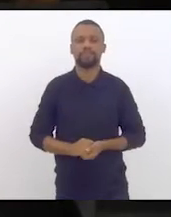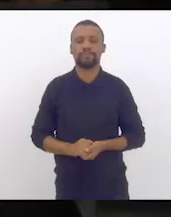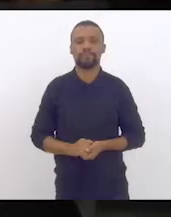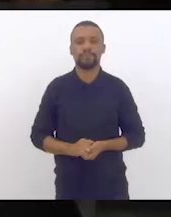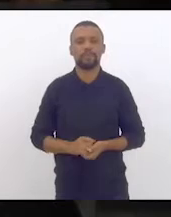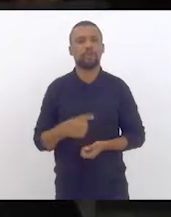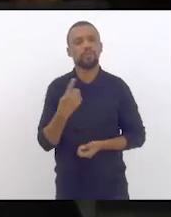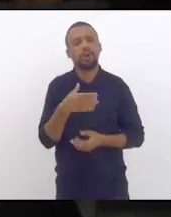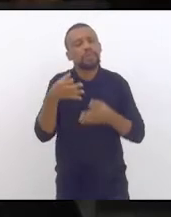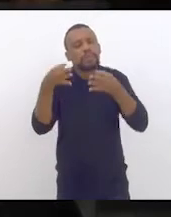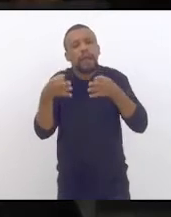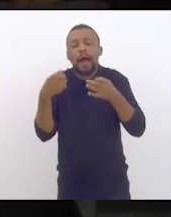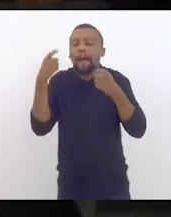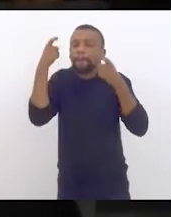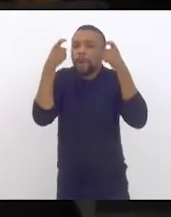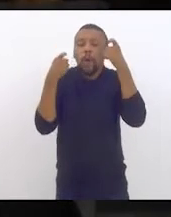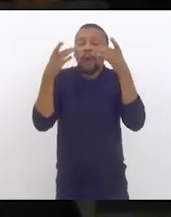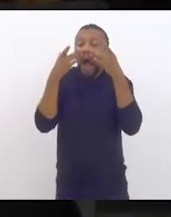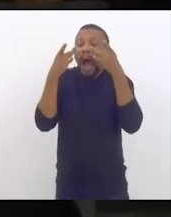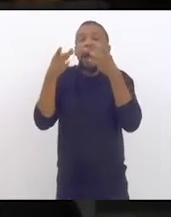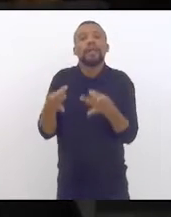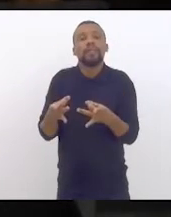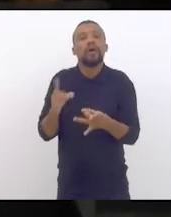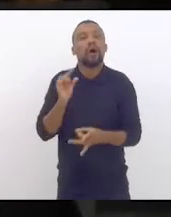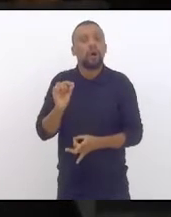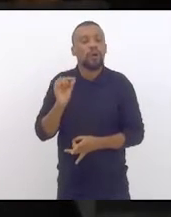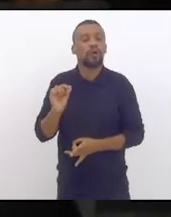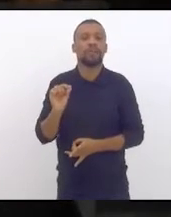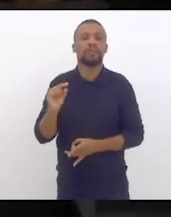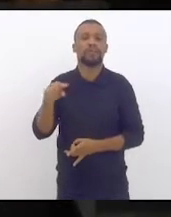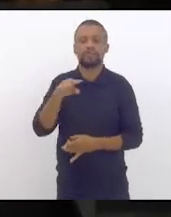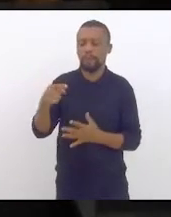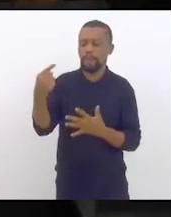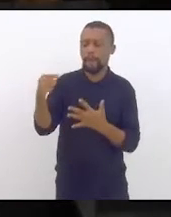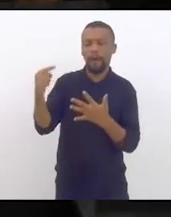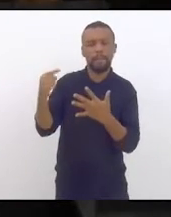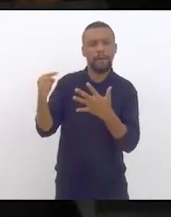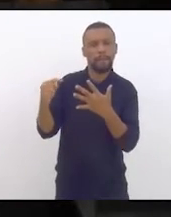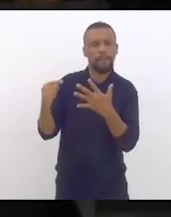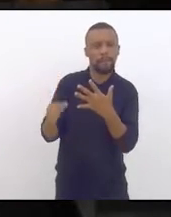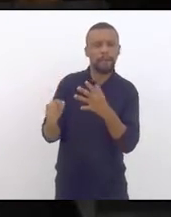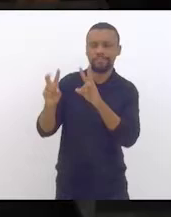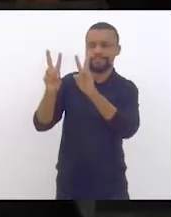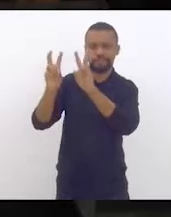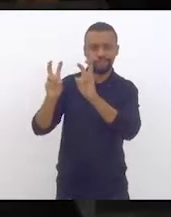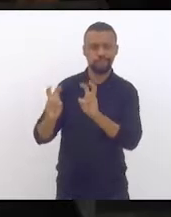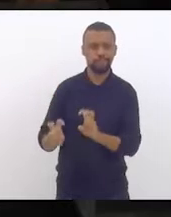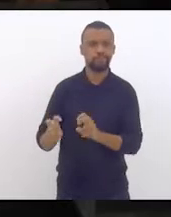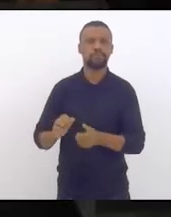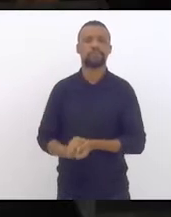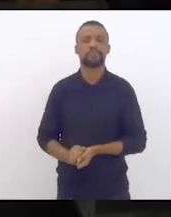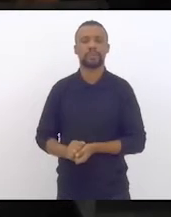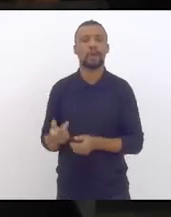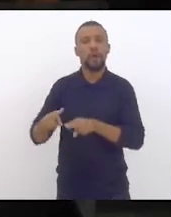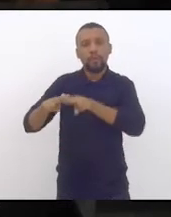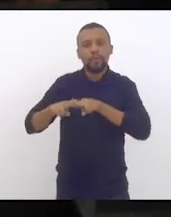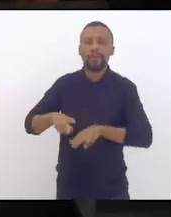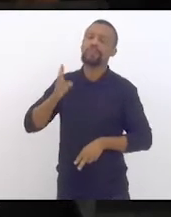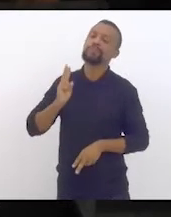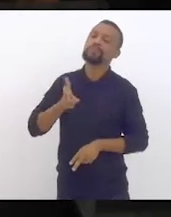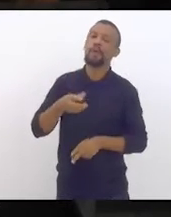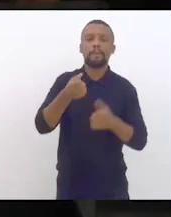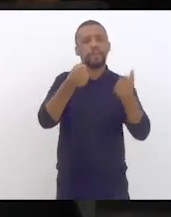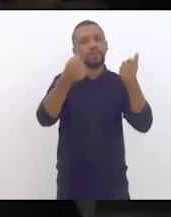exatamente preocupado com todas as suas questões e por isso que eu tenho sempre